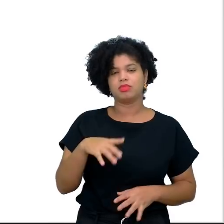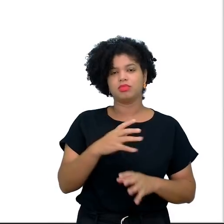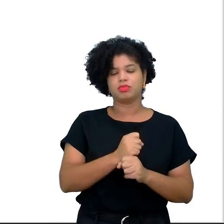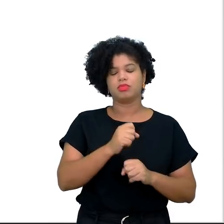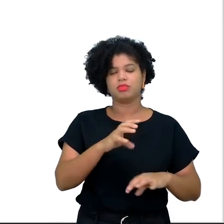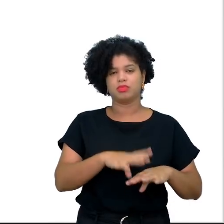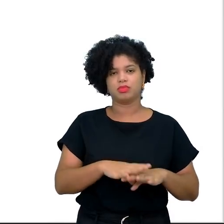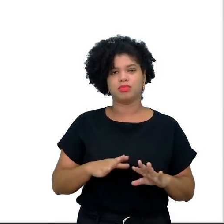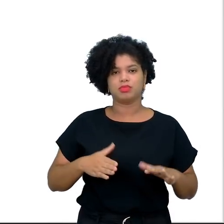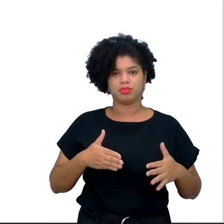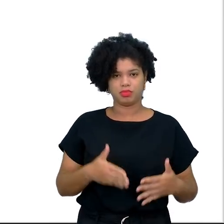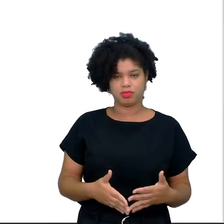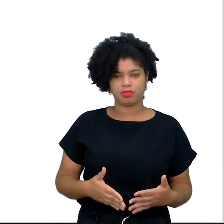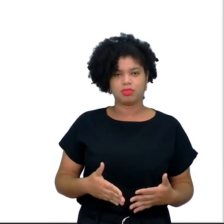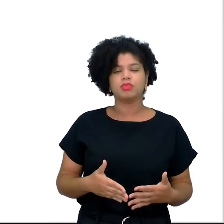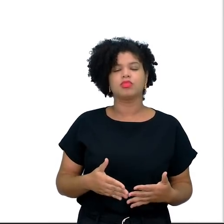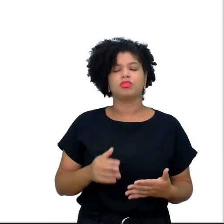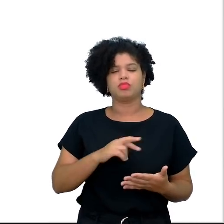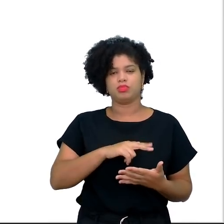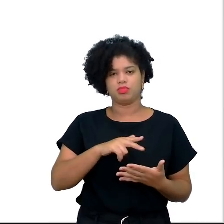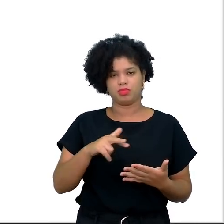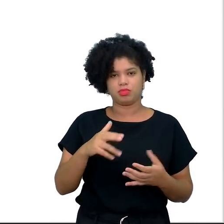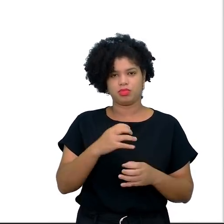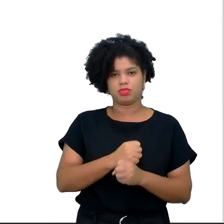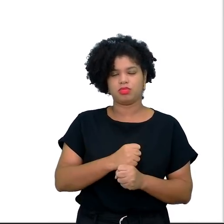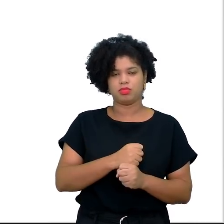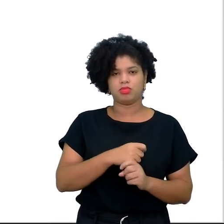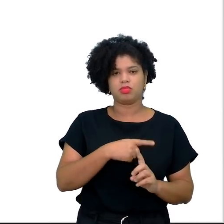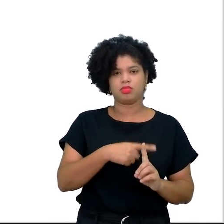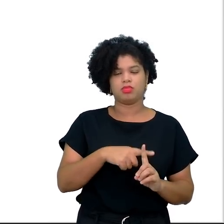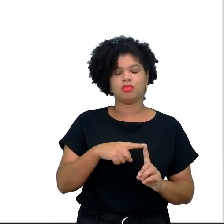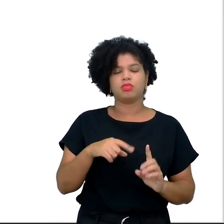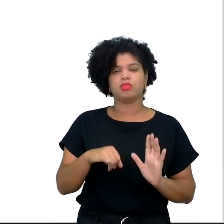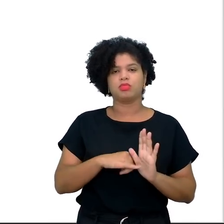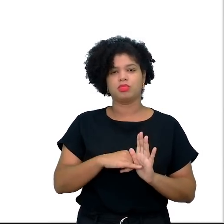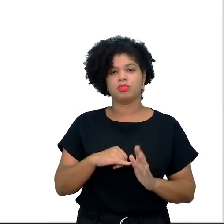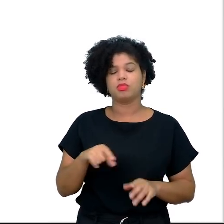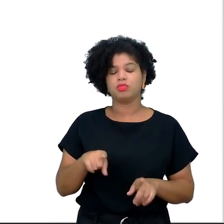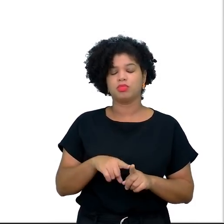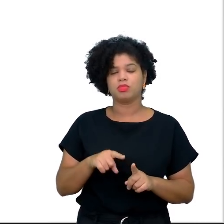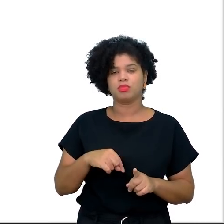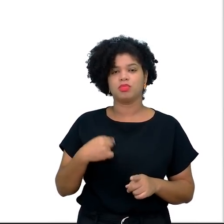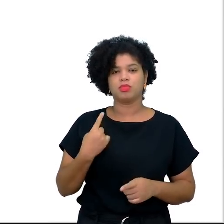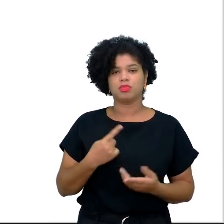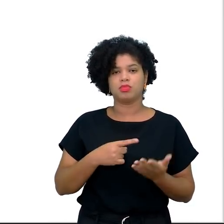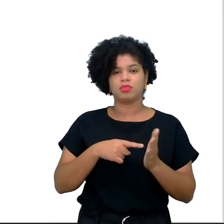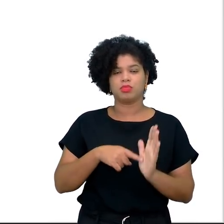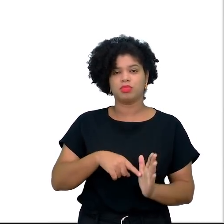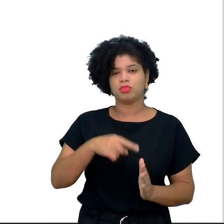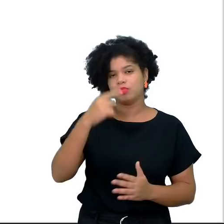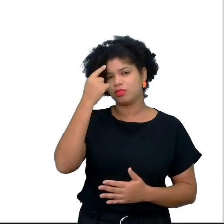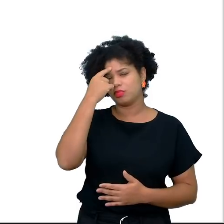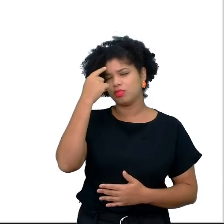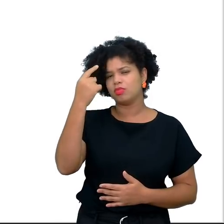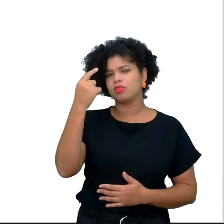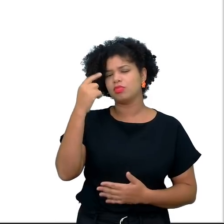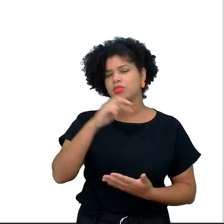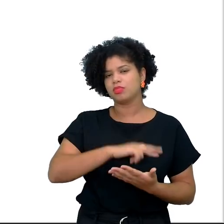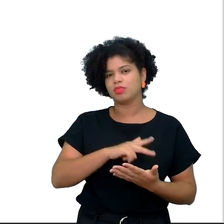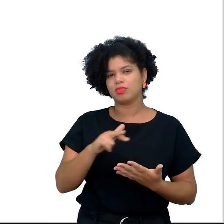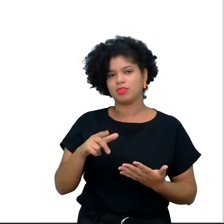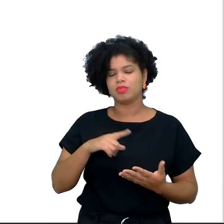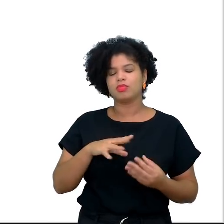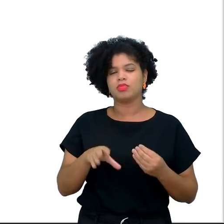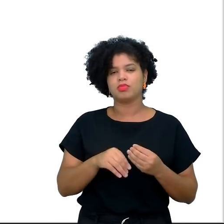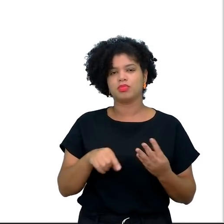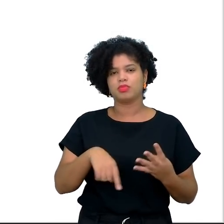com foco nas operações do campo aditivo. Apresentamos também as ideias que compõem esse campo conceitual, né,